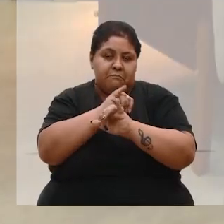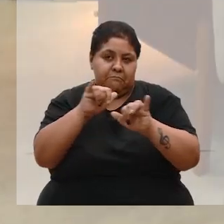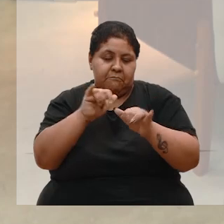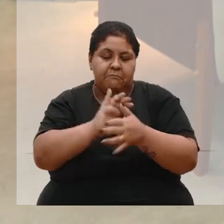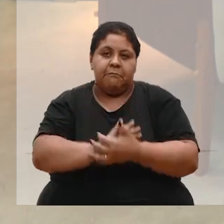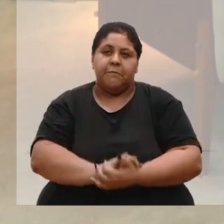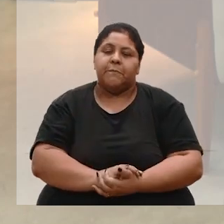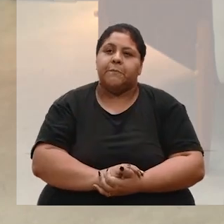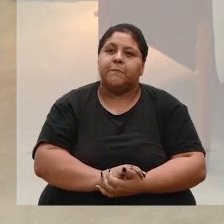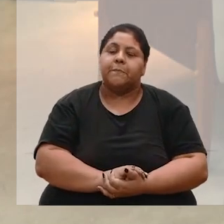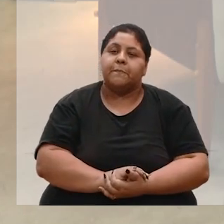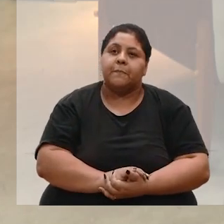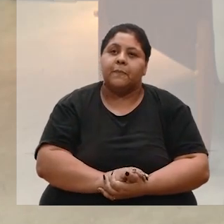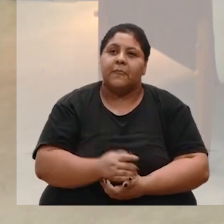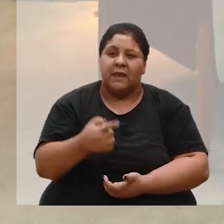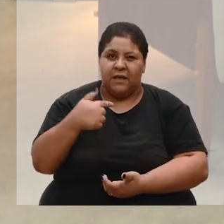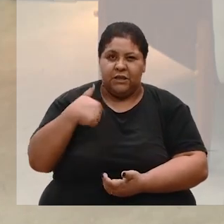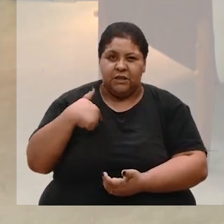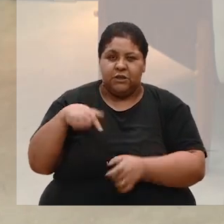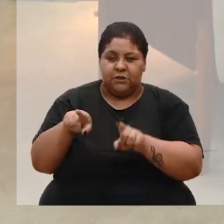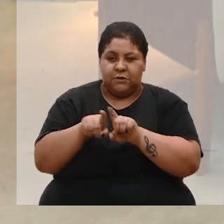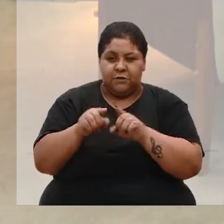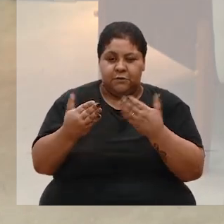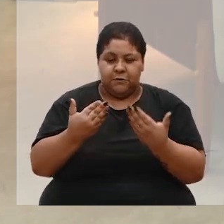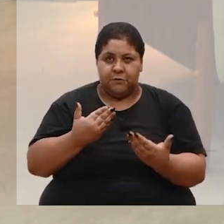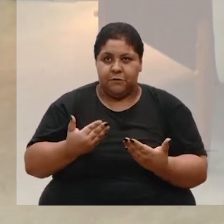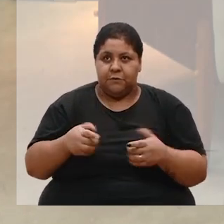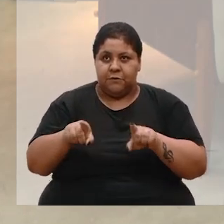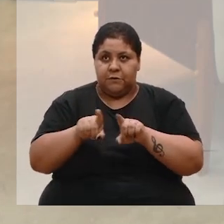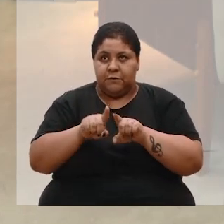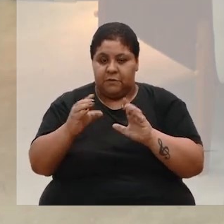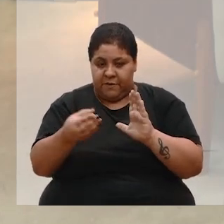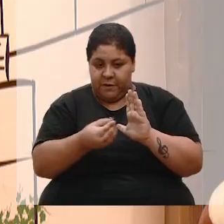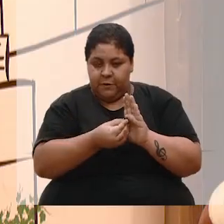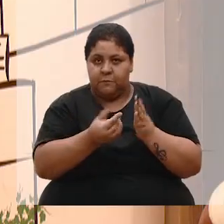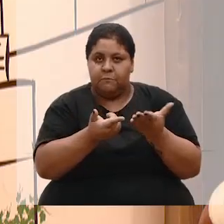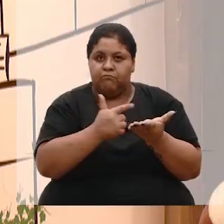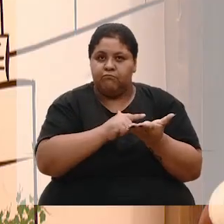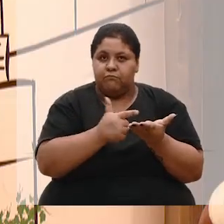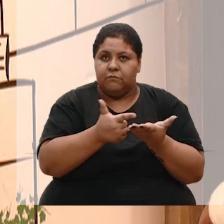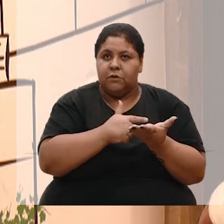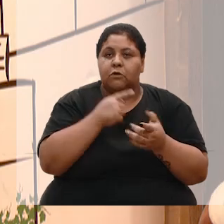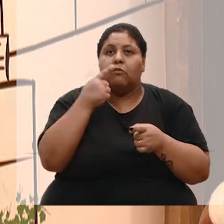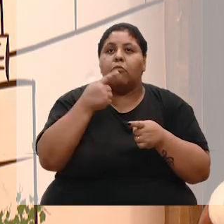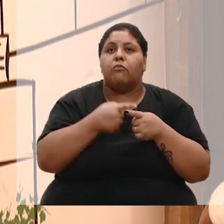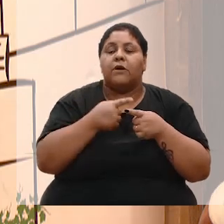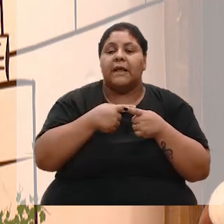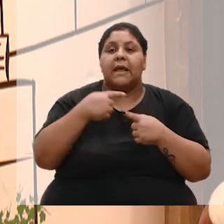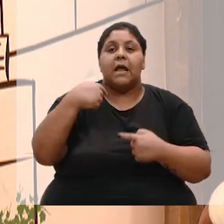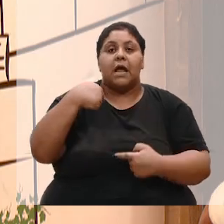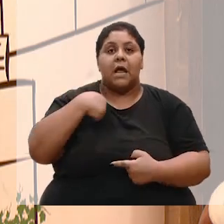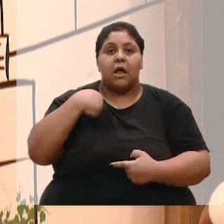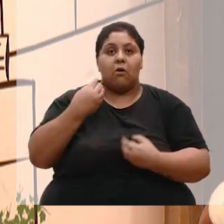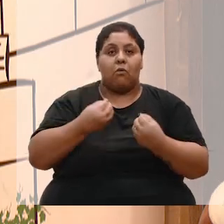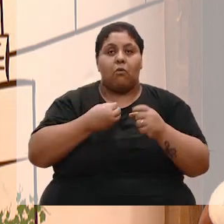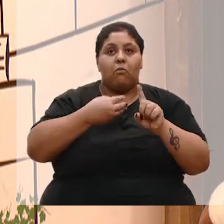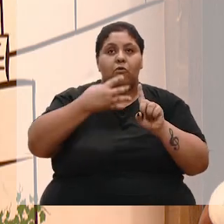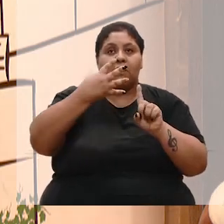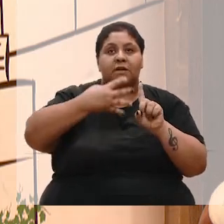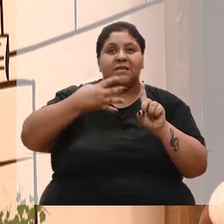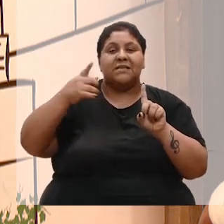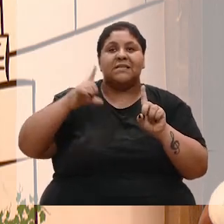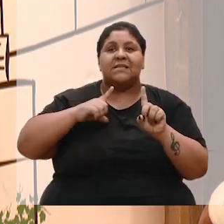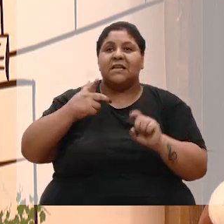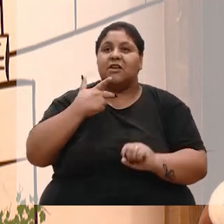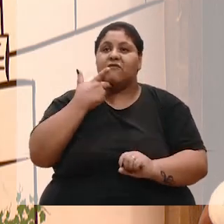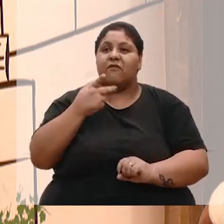das coisas que a gente também analisa, inclusive a gente coloca dentro do livro, que o porquê eu, como LGBT, tenho que